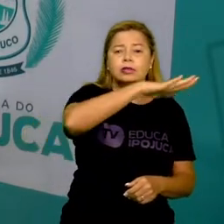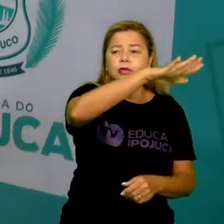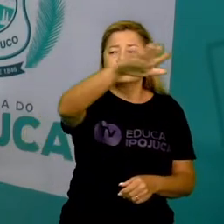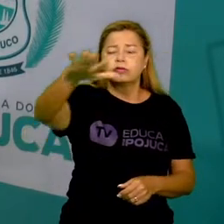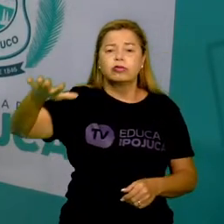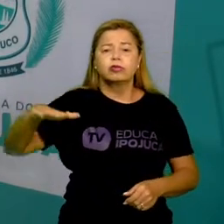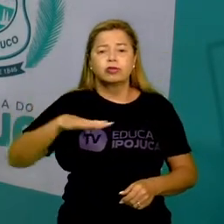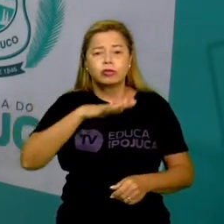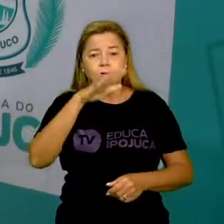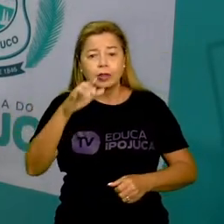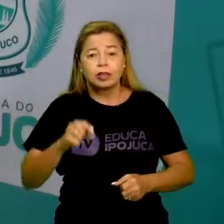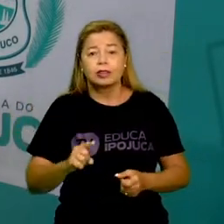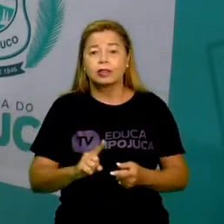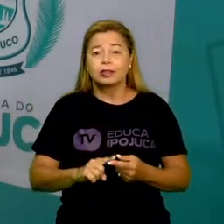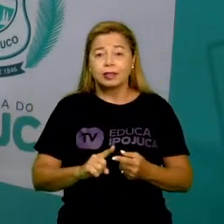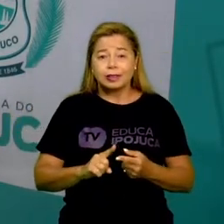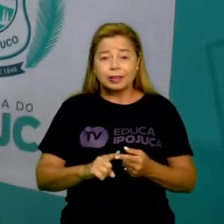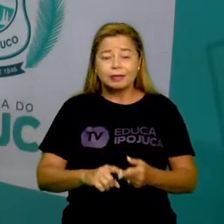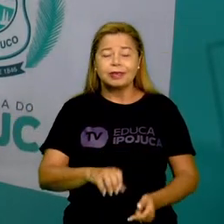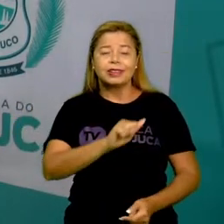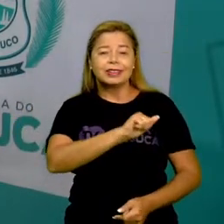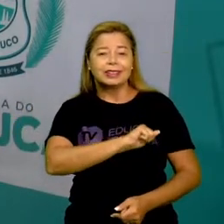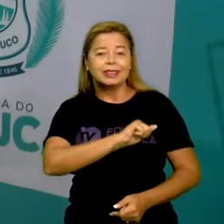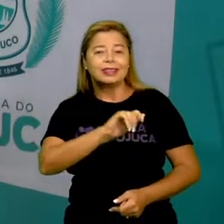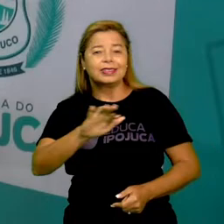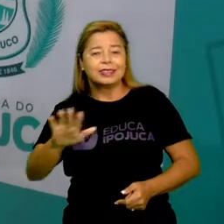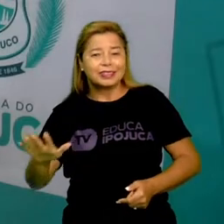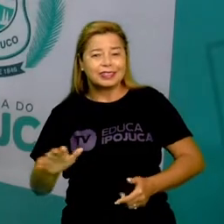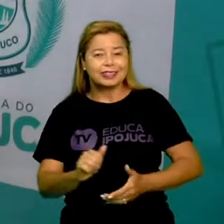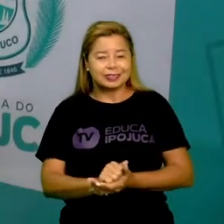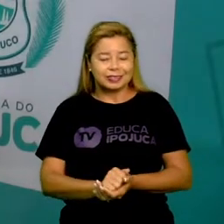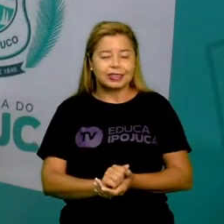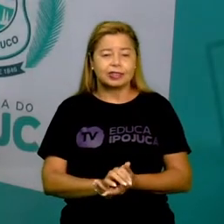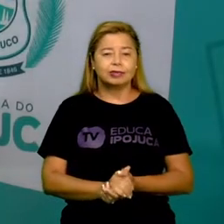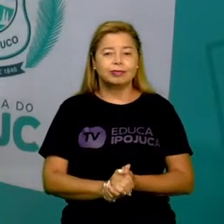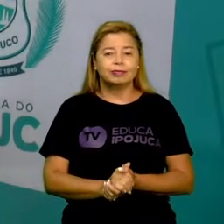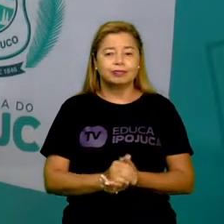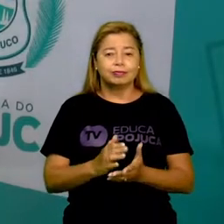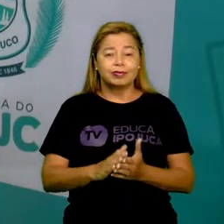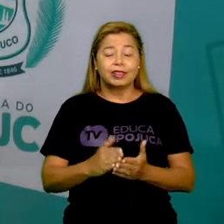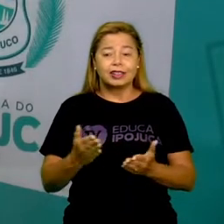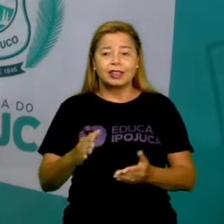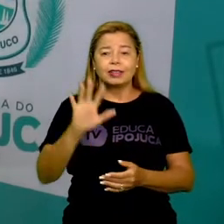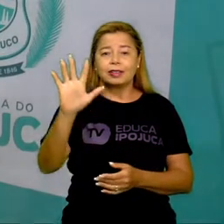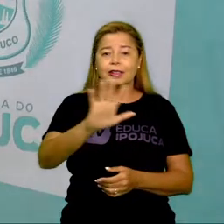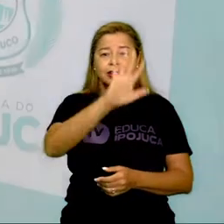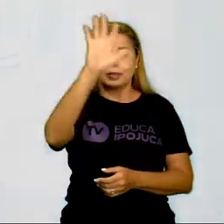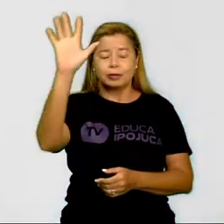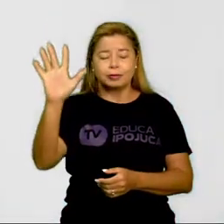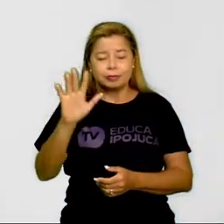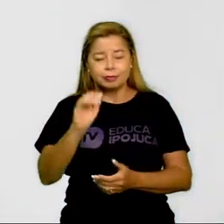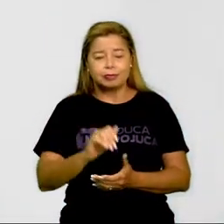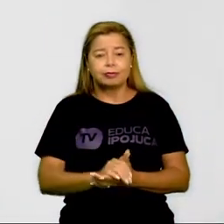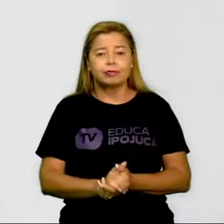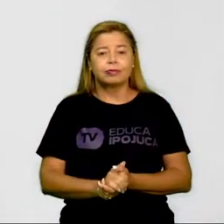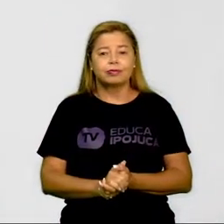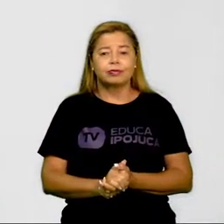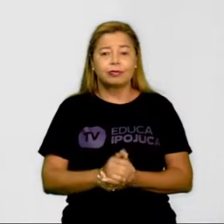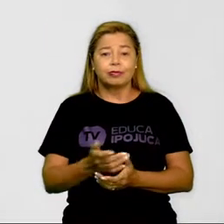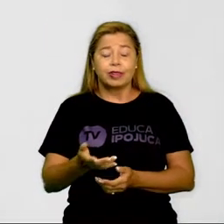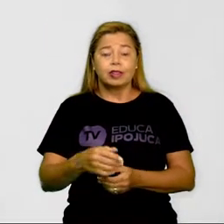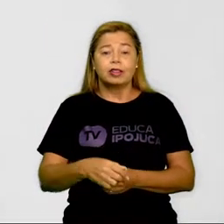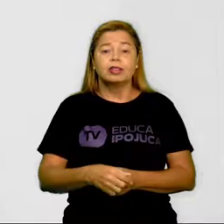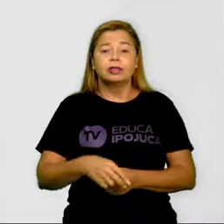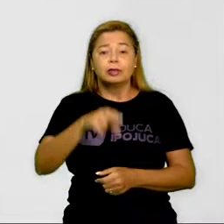município do Ipojuca. E aqui eu trago para vocês essa imagem cartográfica do